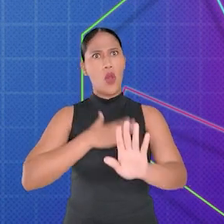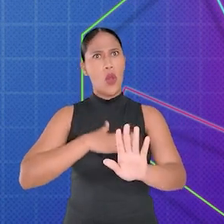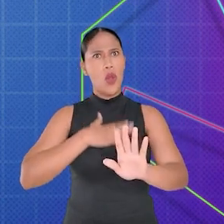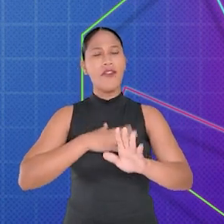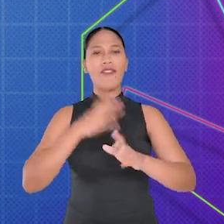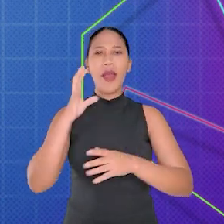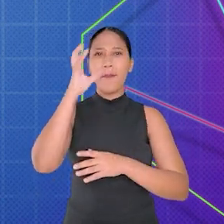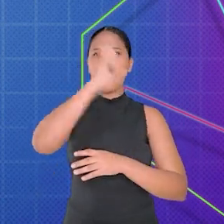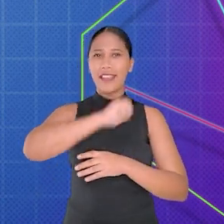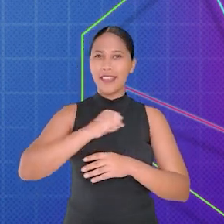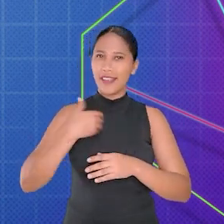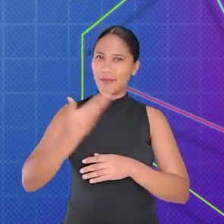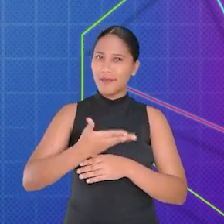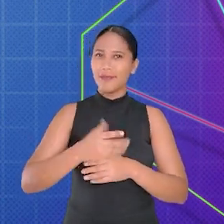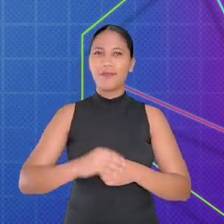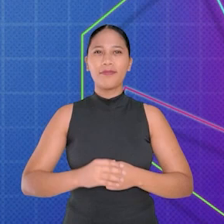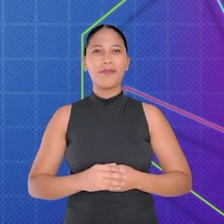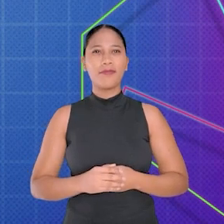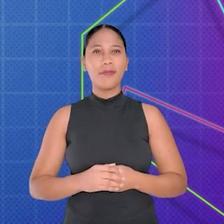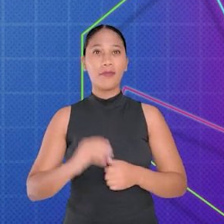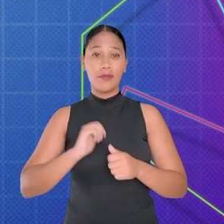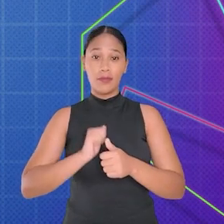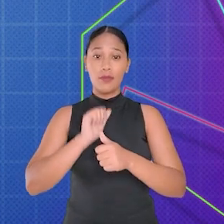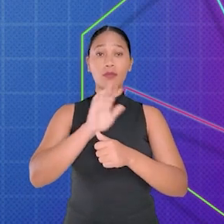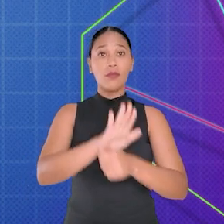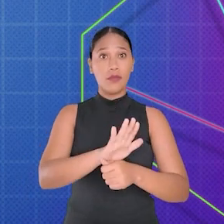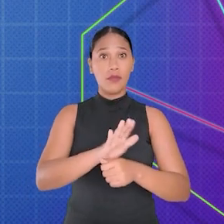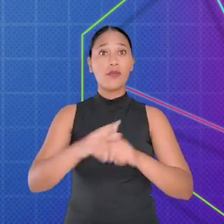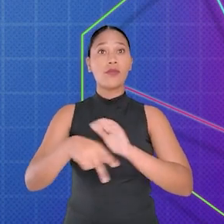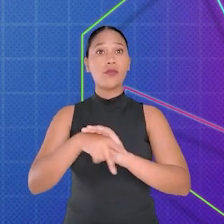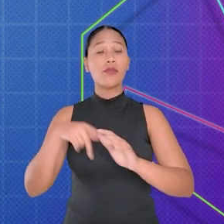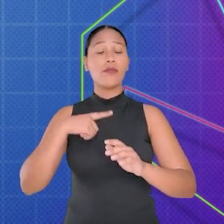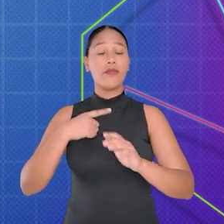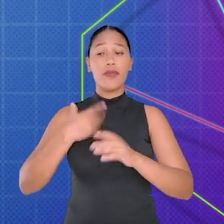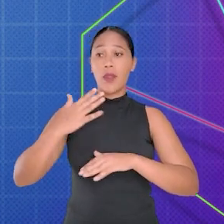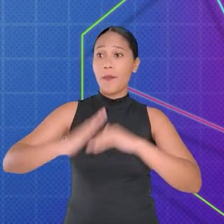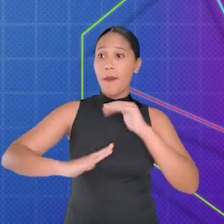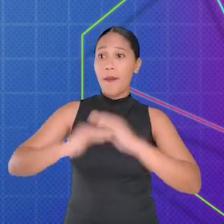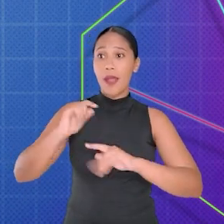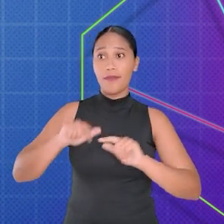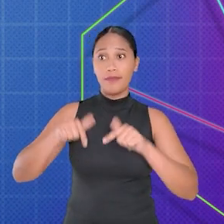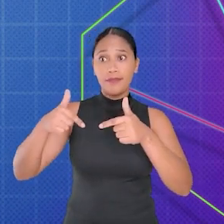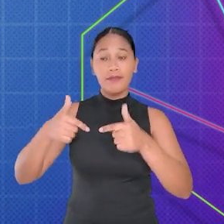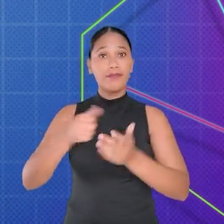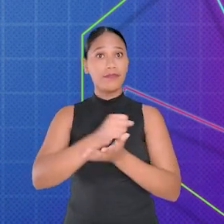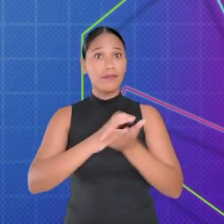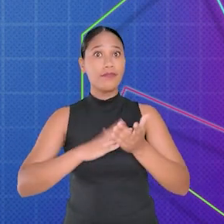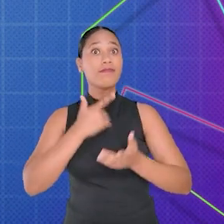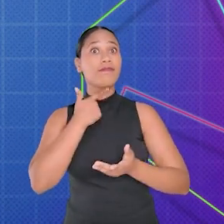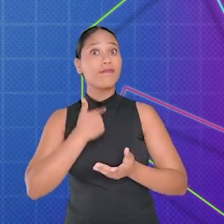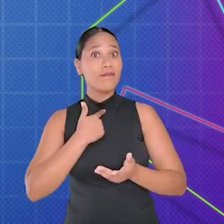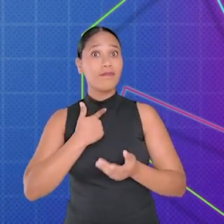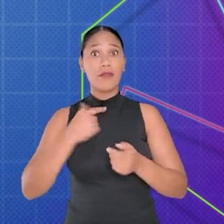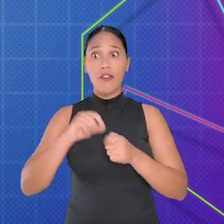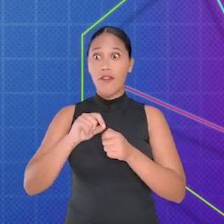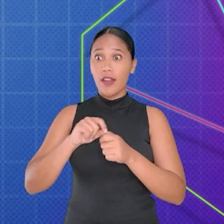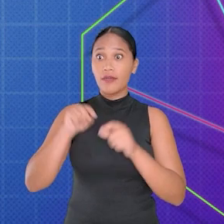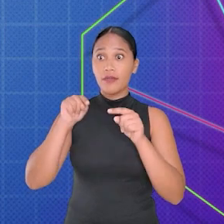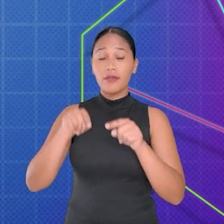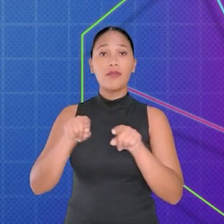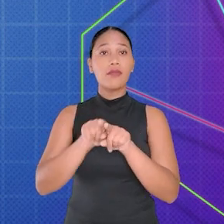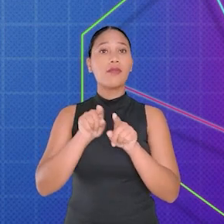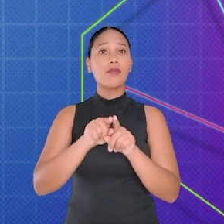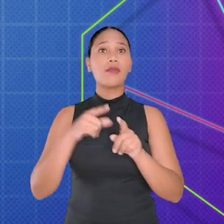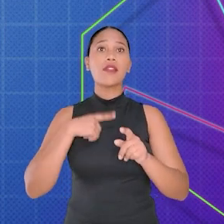preocupe, vamos aprender a navegar por ele. Para ajudar os usuários a gerenciar suas tarefas e opções, o Blender conta com uma